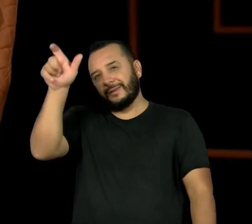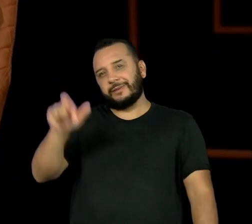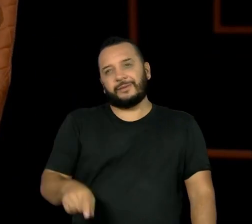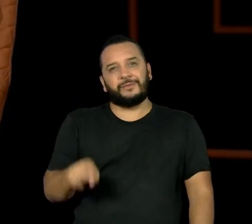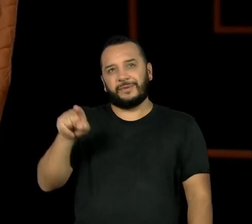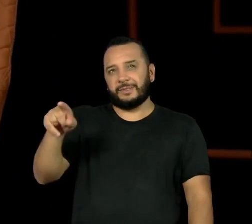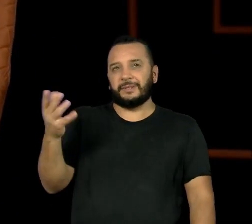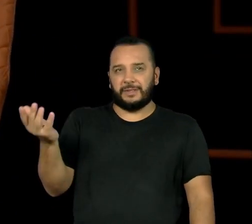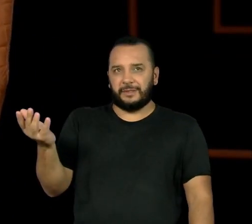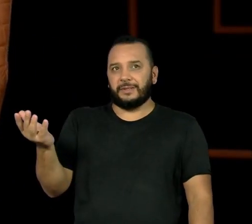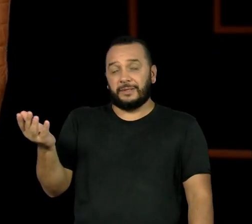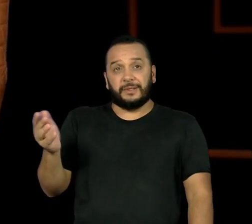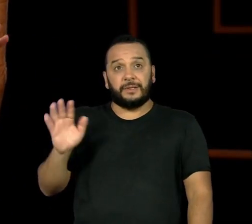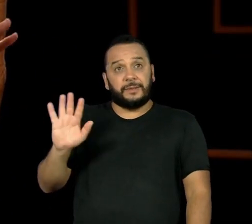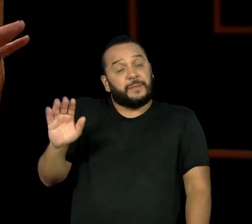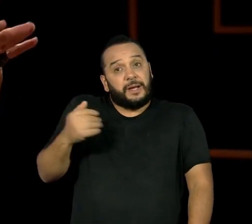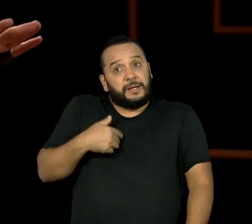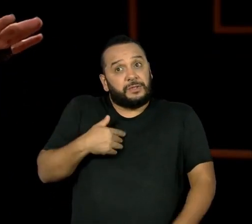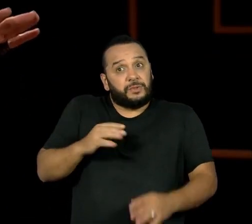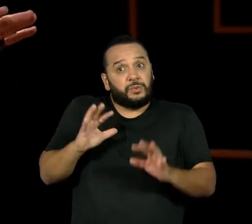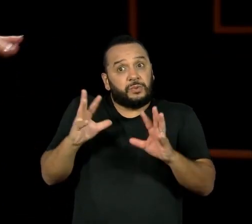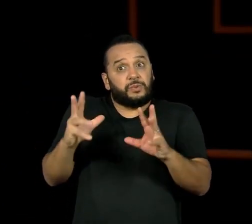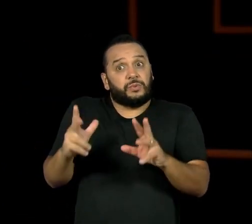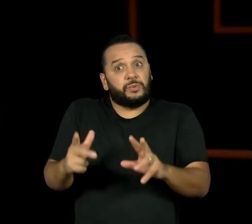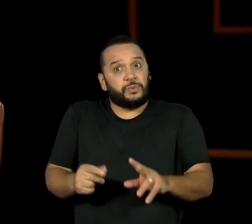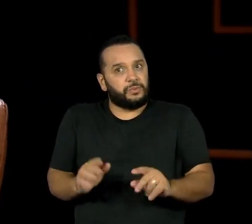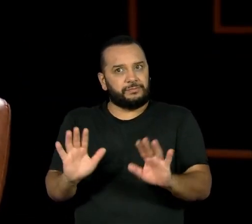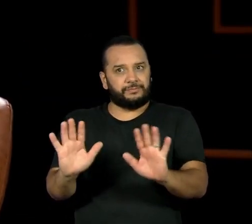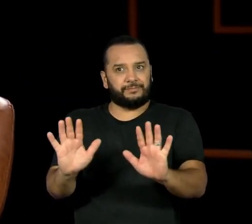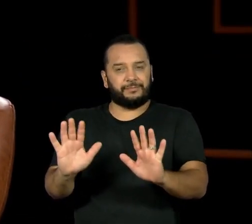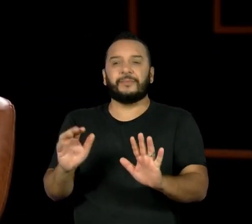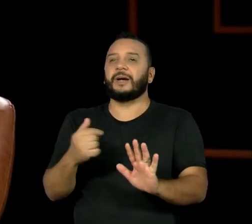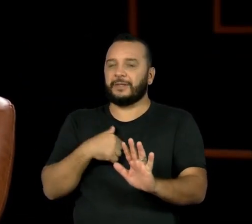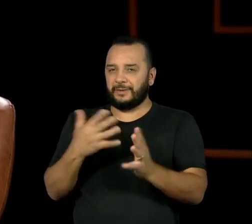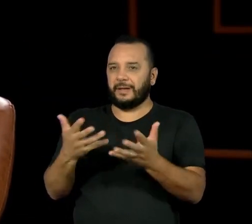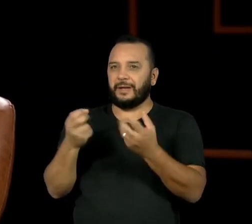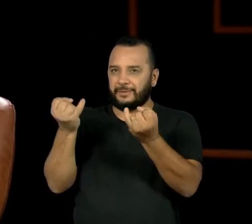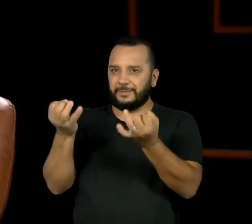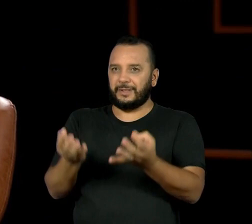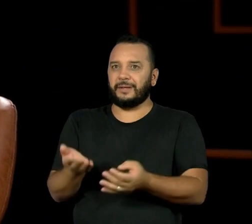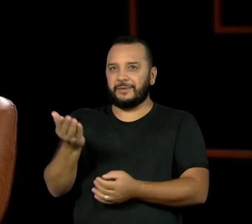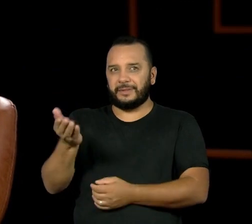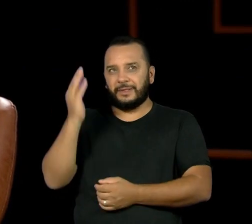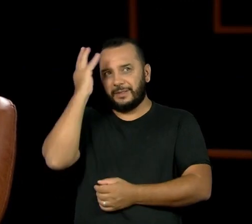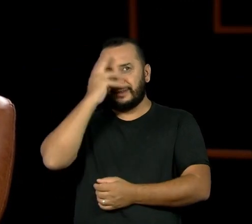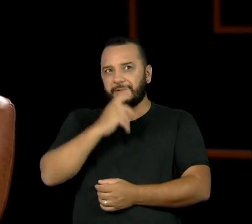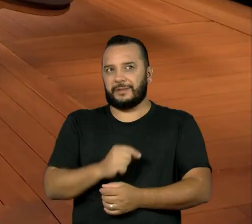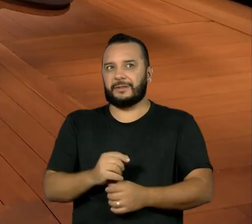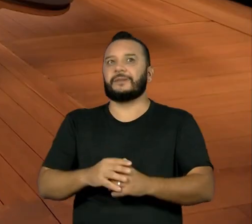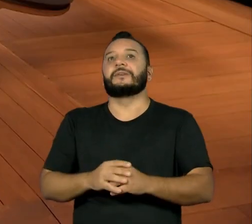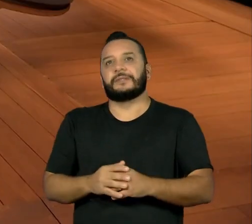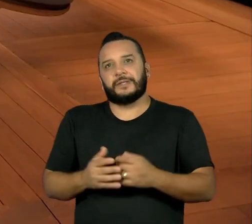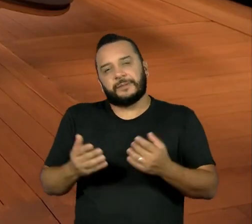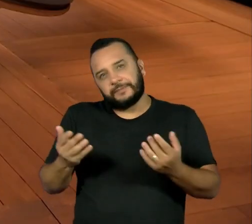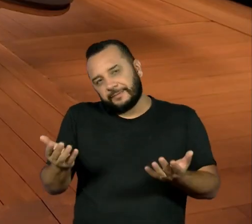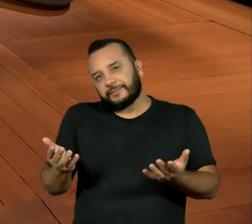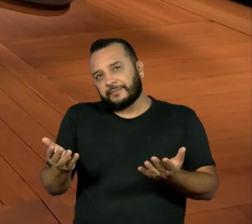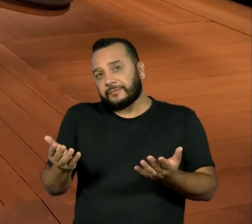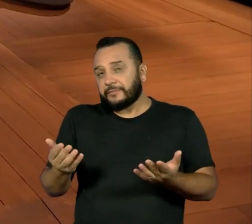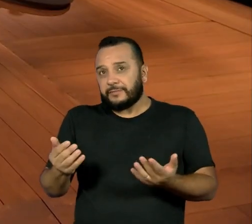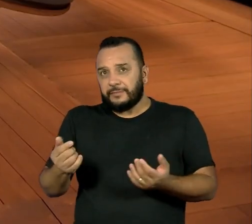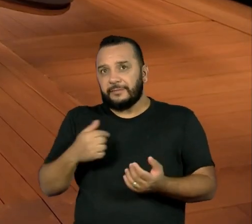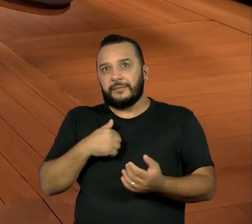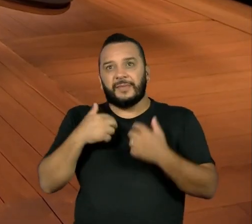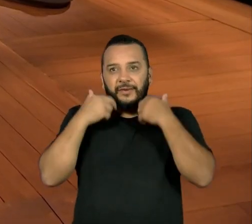amando, e mesmo sem ter tudo, eu e você, eu quero dizer que você é lindo. E que eu já estou te sentindo. Eu falei, ih,